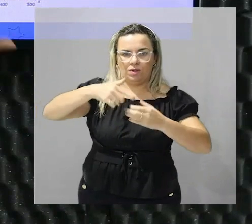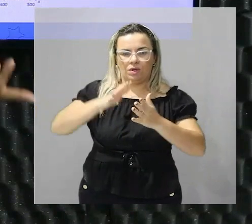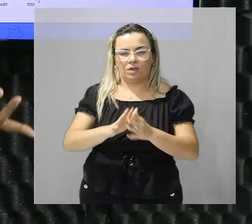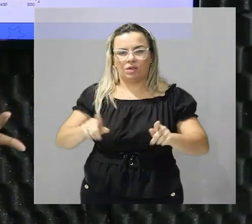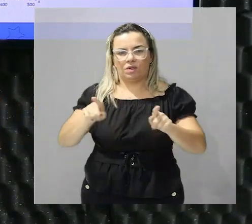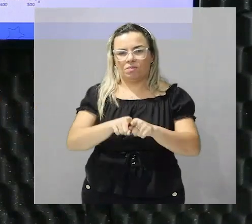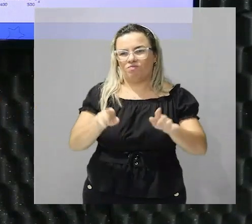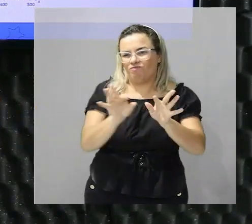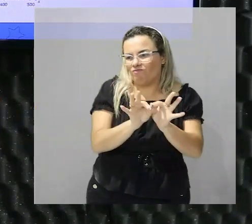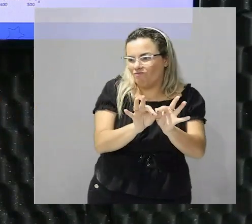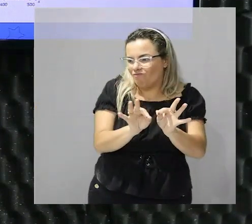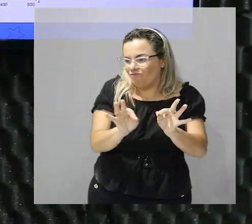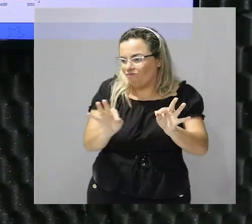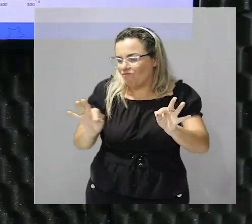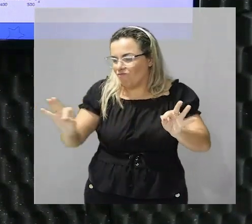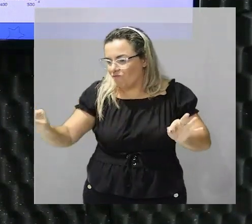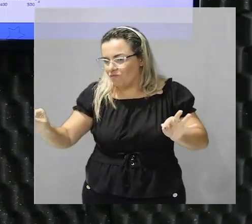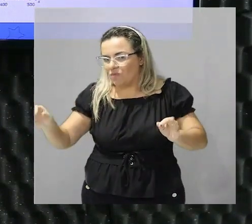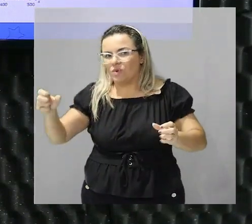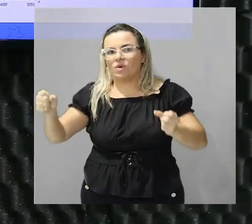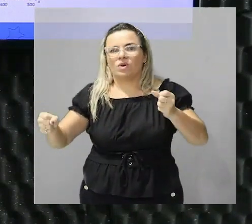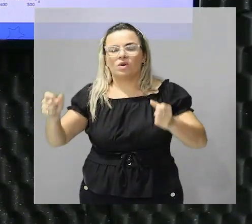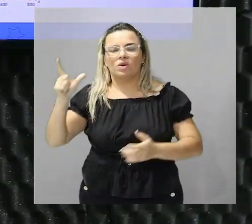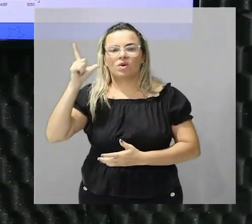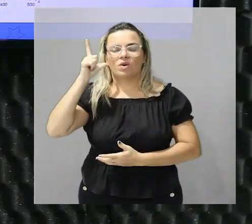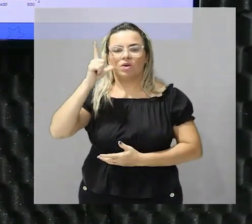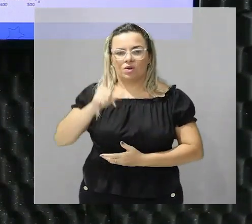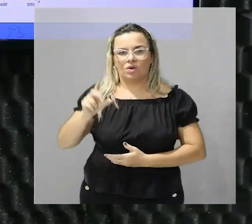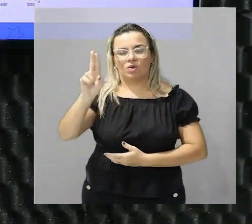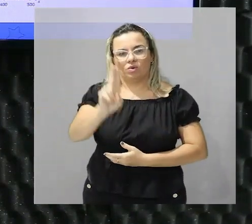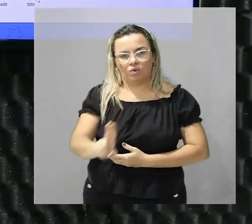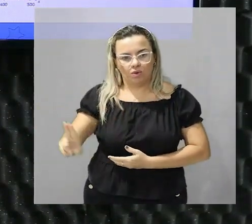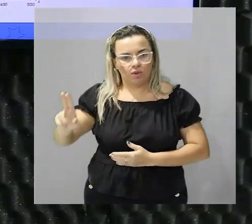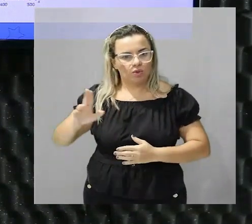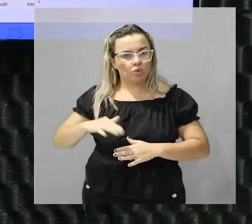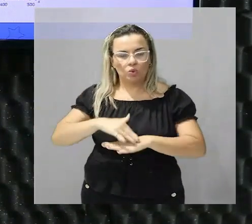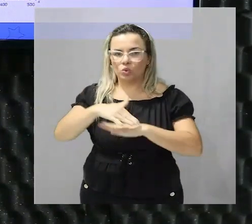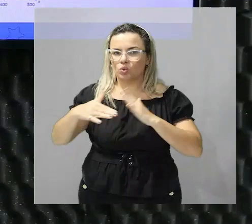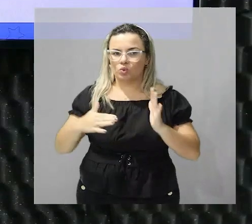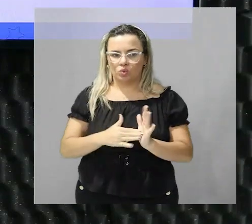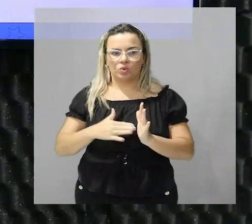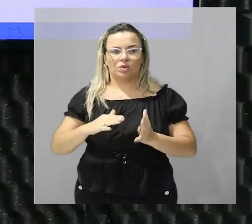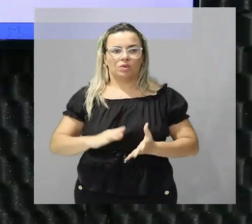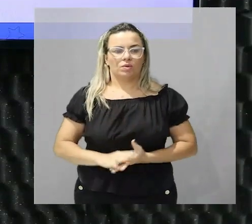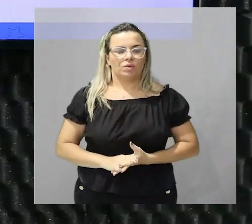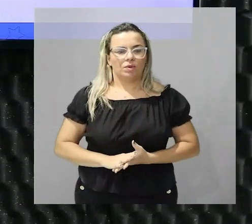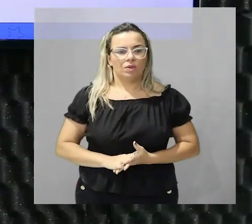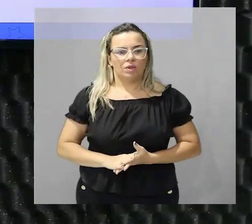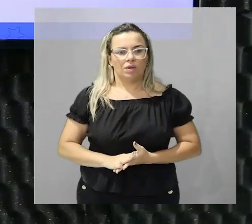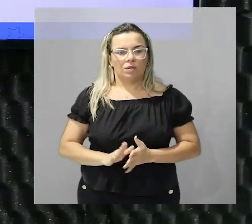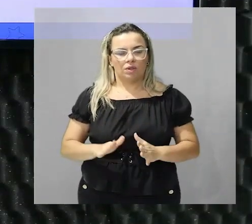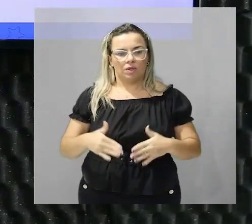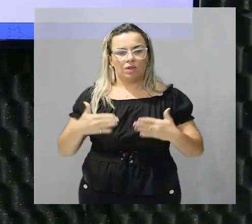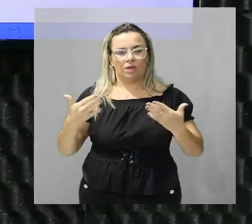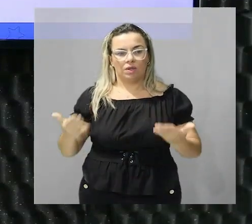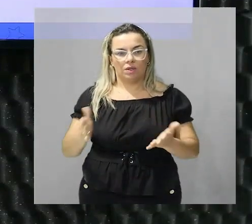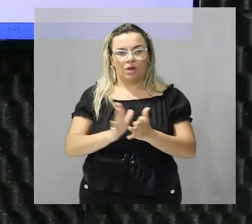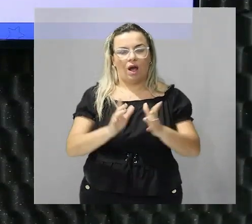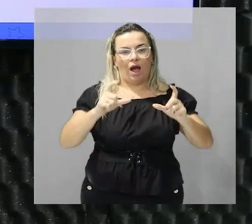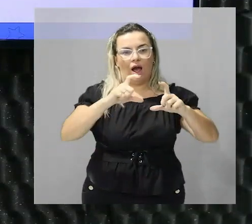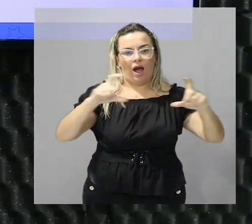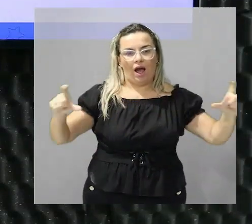distância que esse automóvel conseguiu percorrer com aquele combustível, tá? A